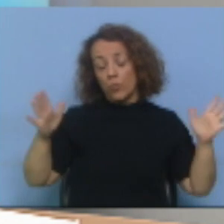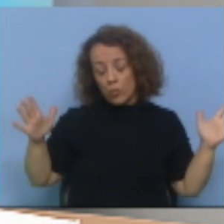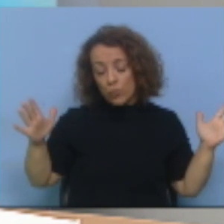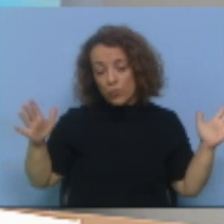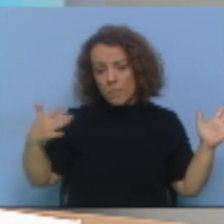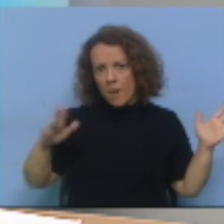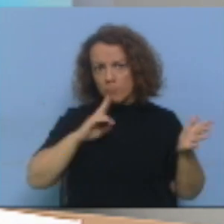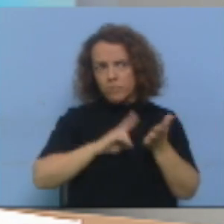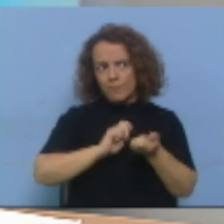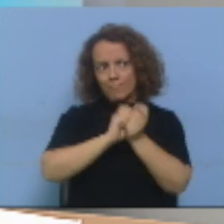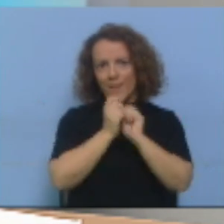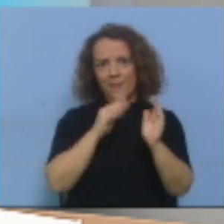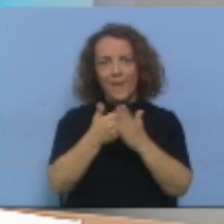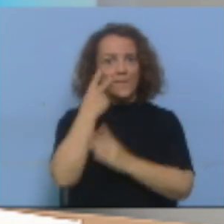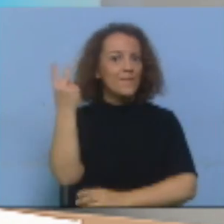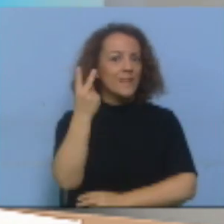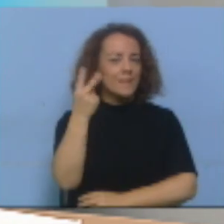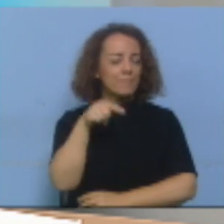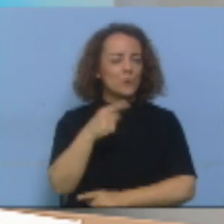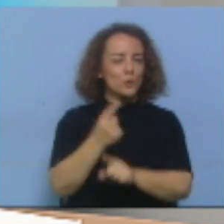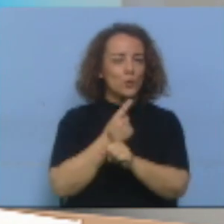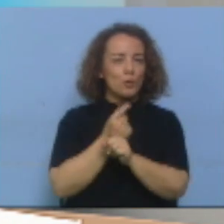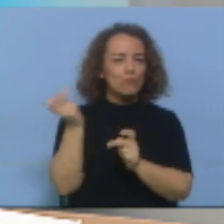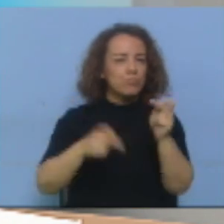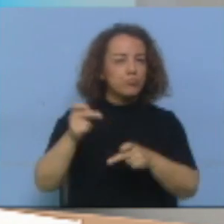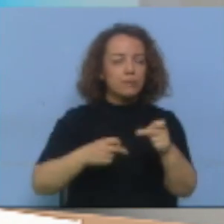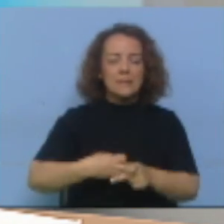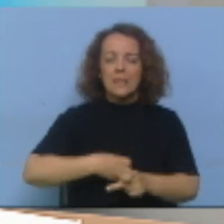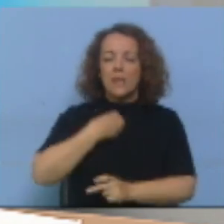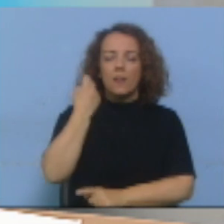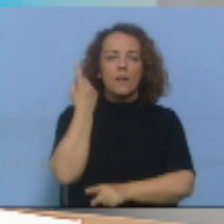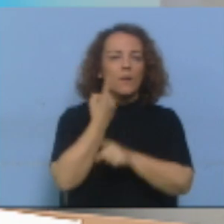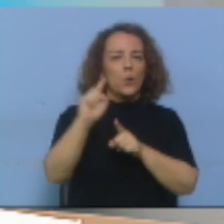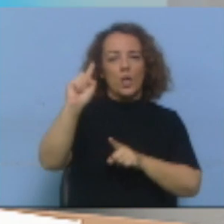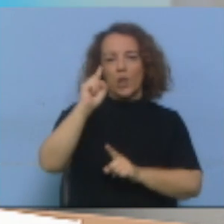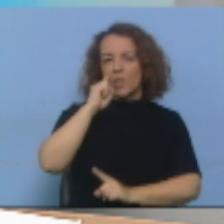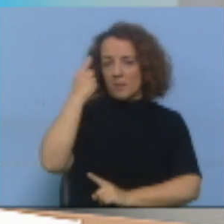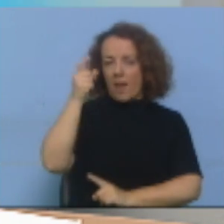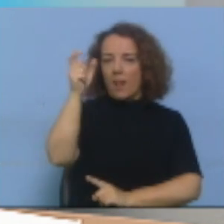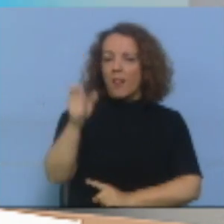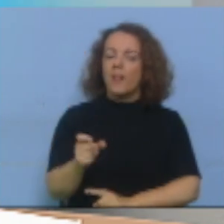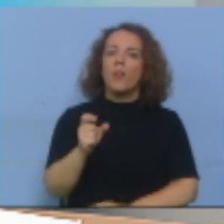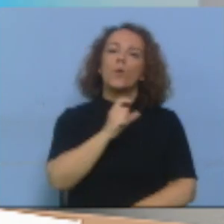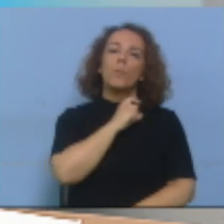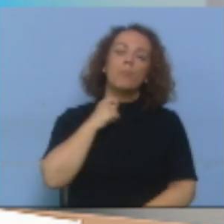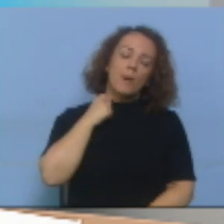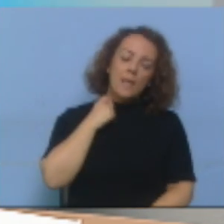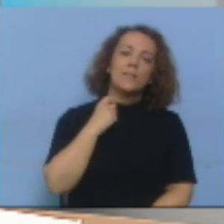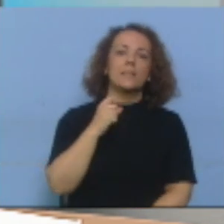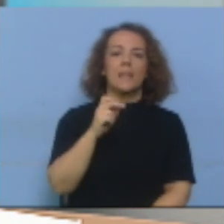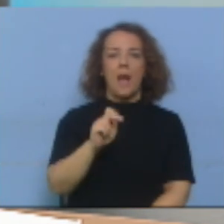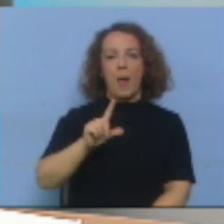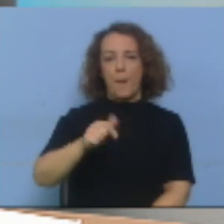vida. Dias e acontecimentos com sentido único em cada ano que o Padre Alberto Gomes, pároco